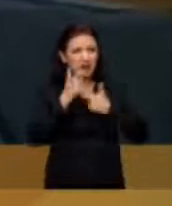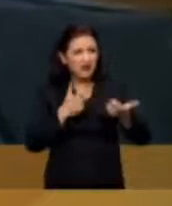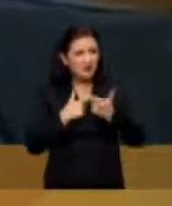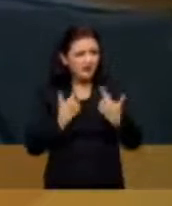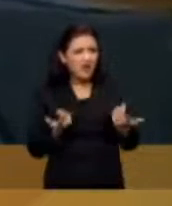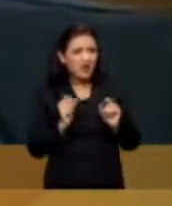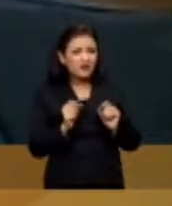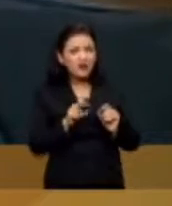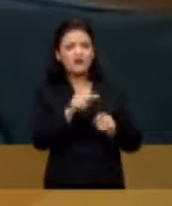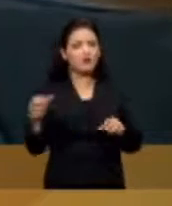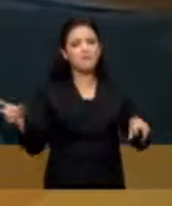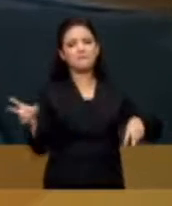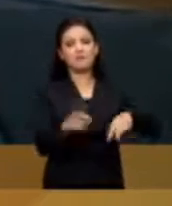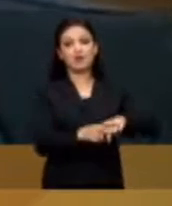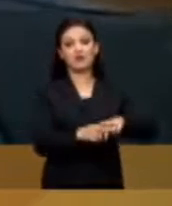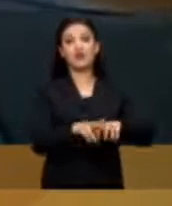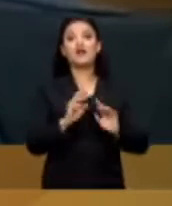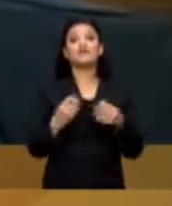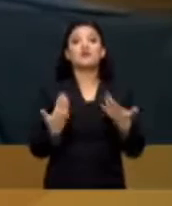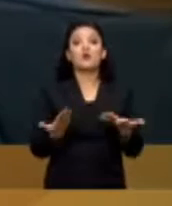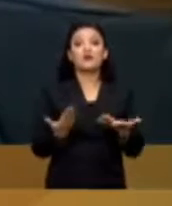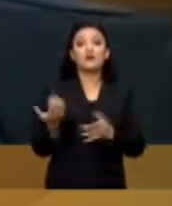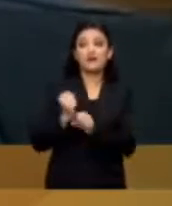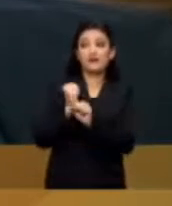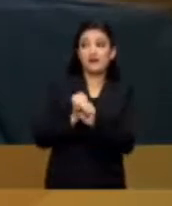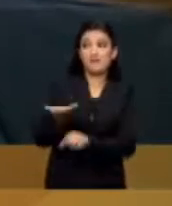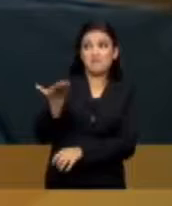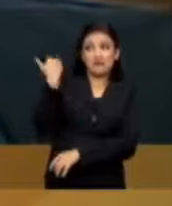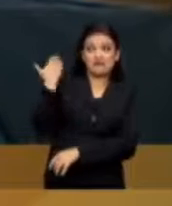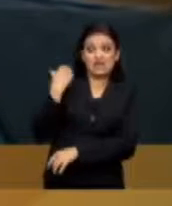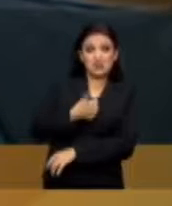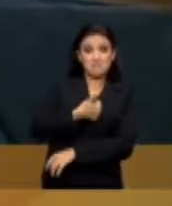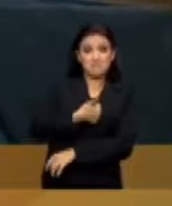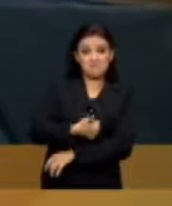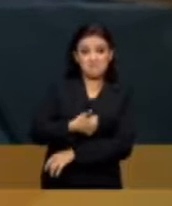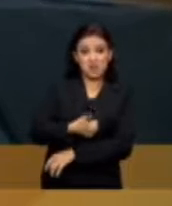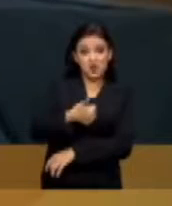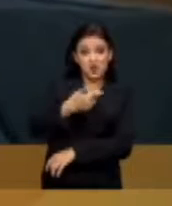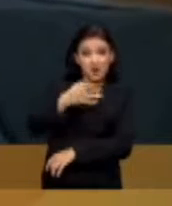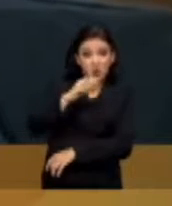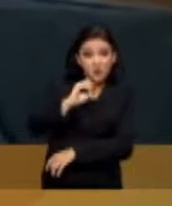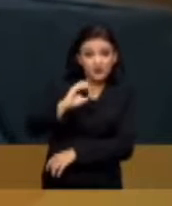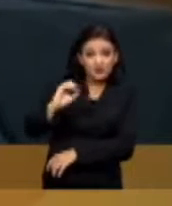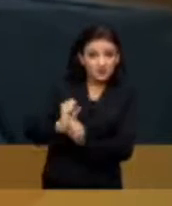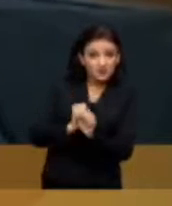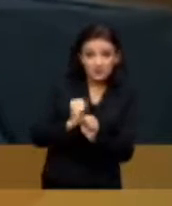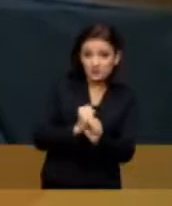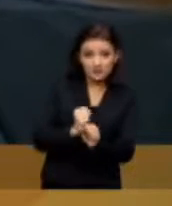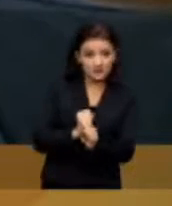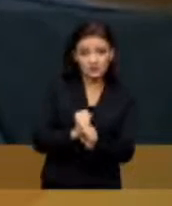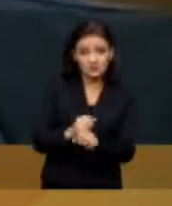E estamos falando de 1400. E desde 1400, o direito